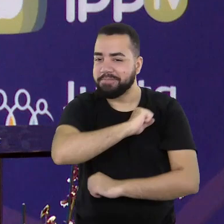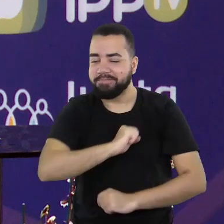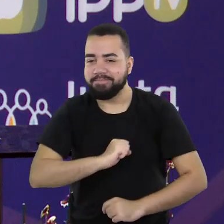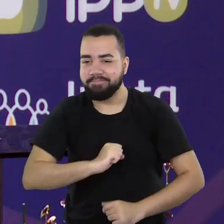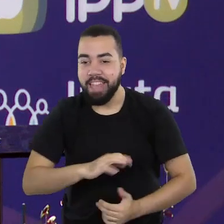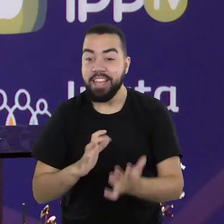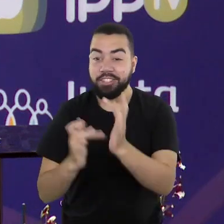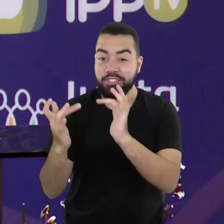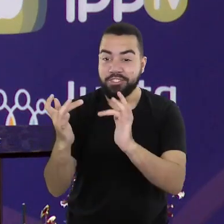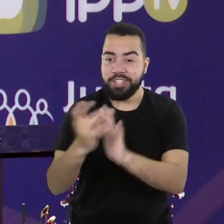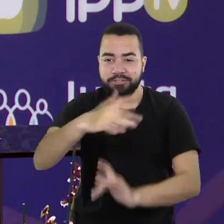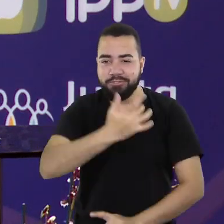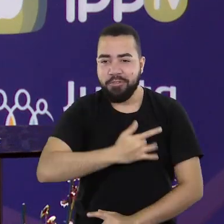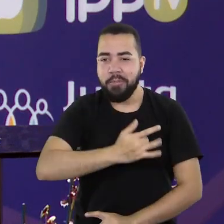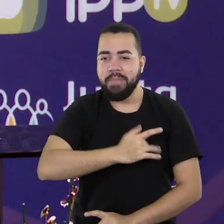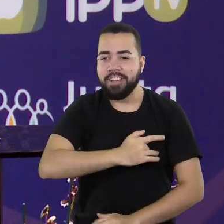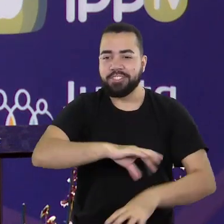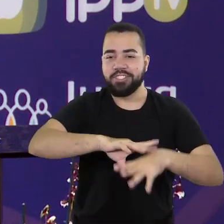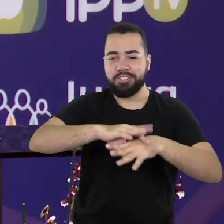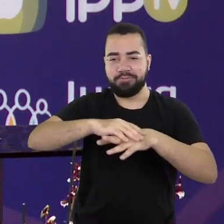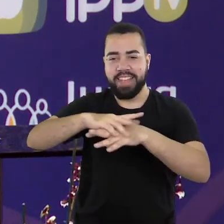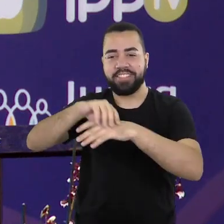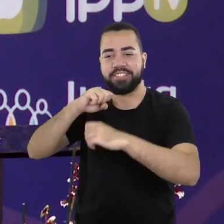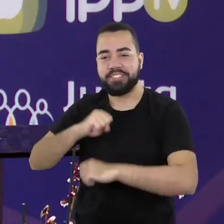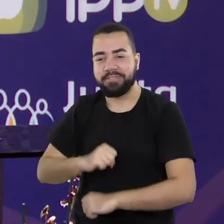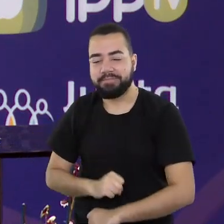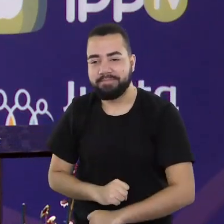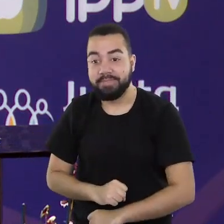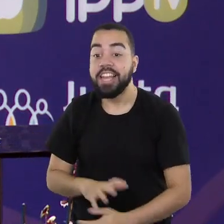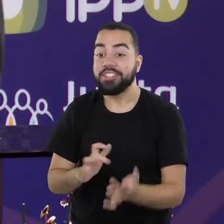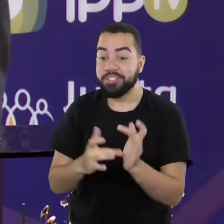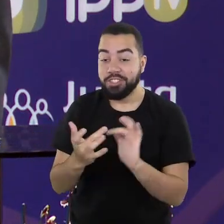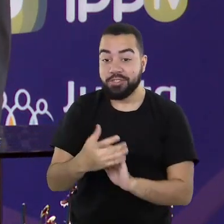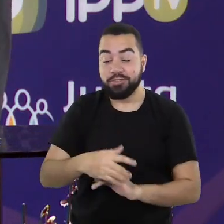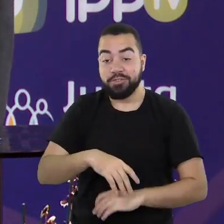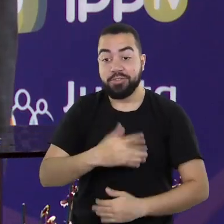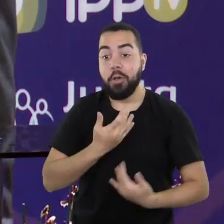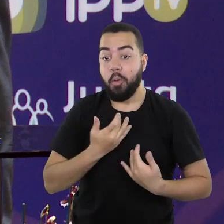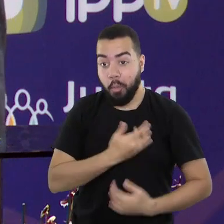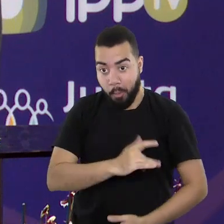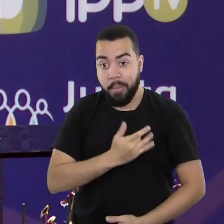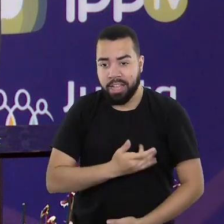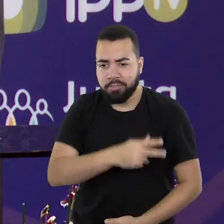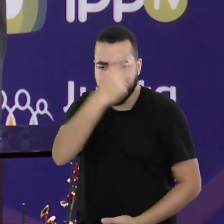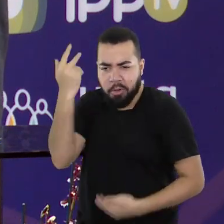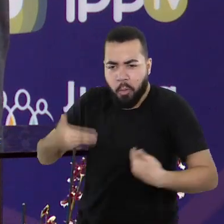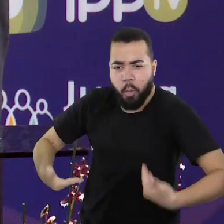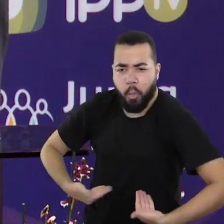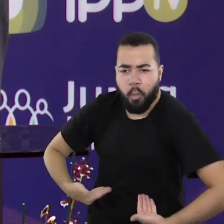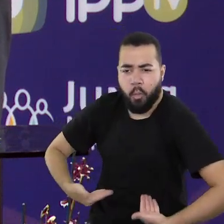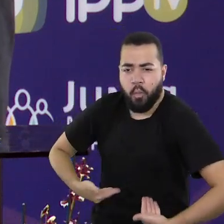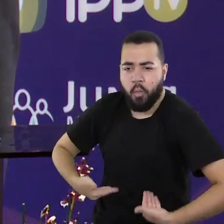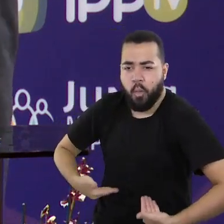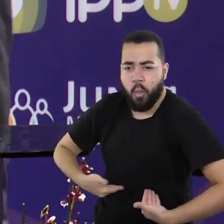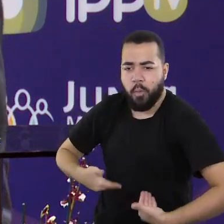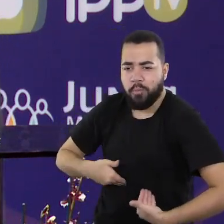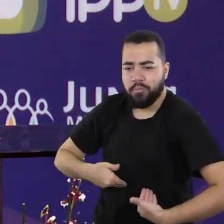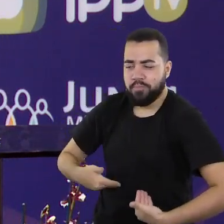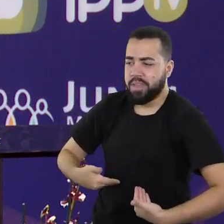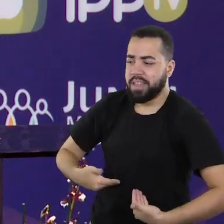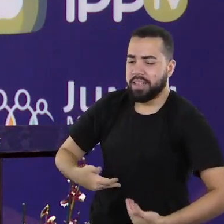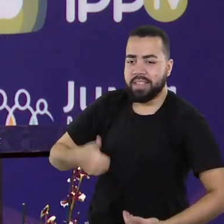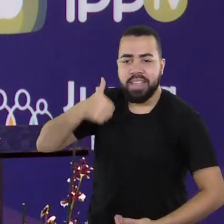teve compaixão dos enfermos. Ele teve compaixão dos famintos, dos sedentos. Ele teve compaixão